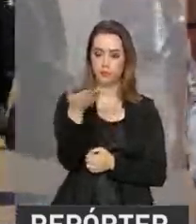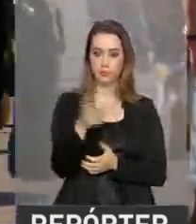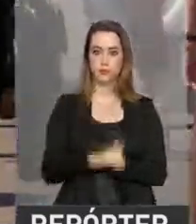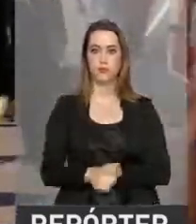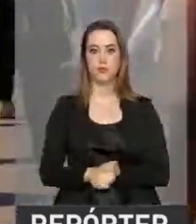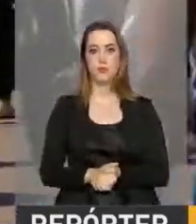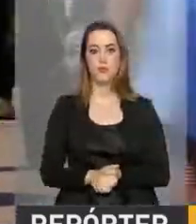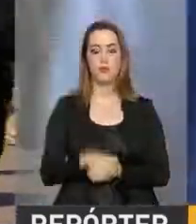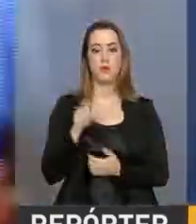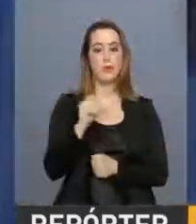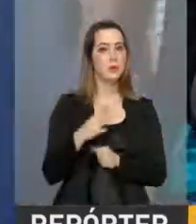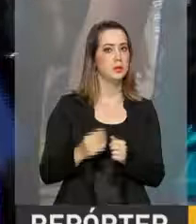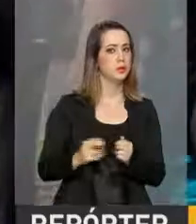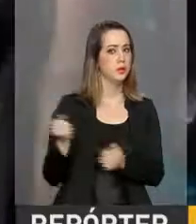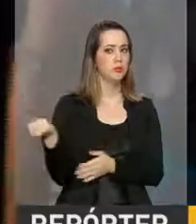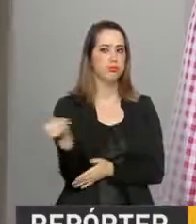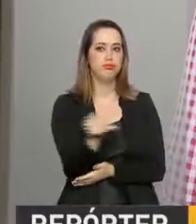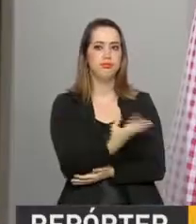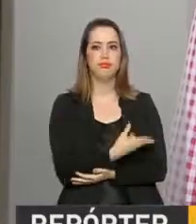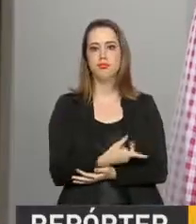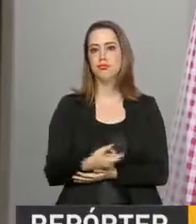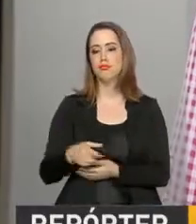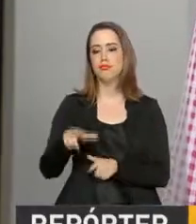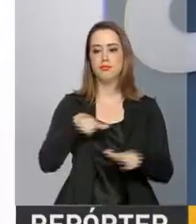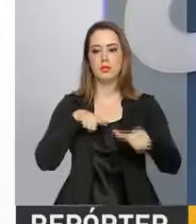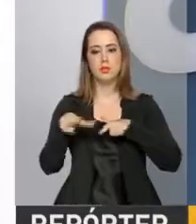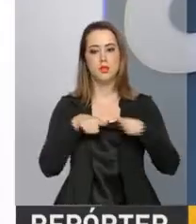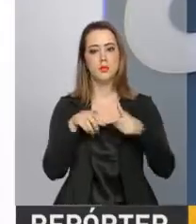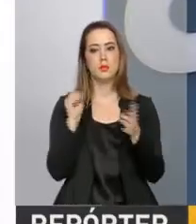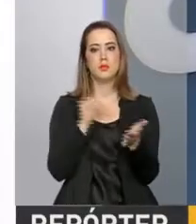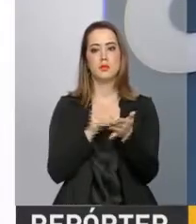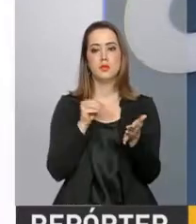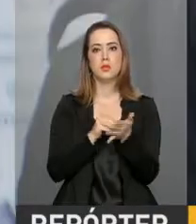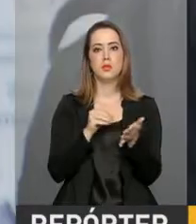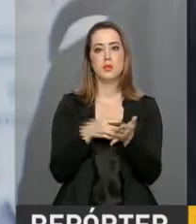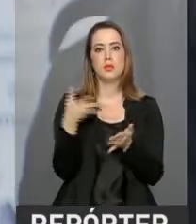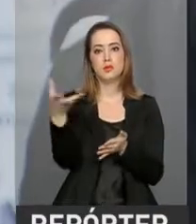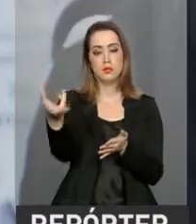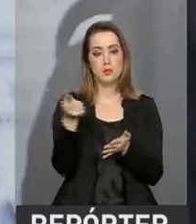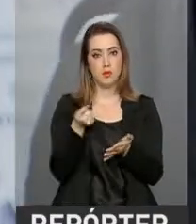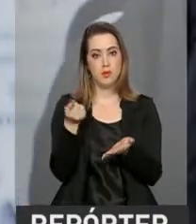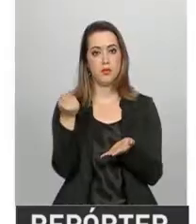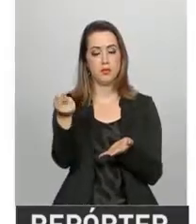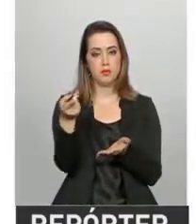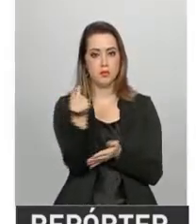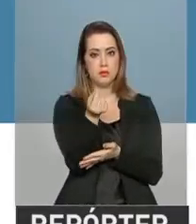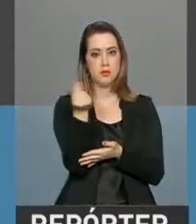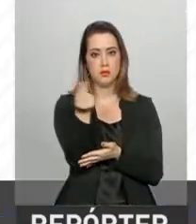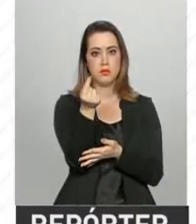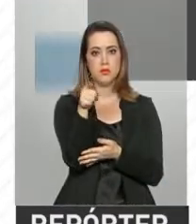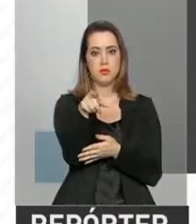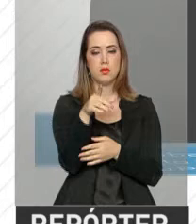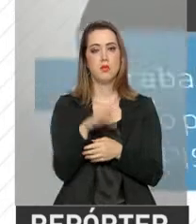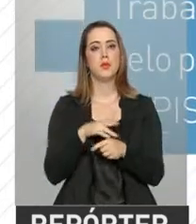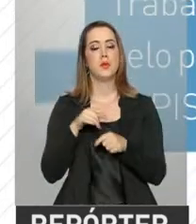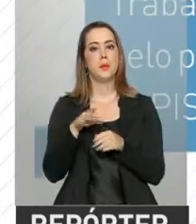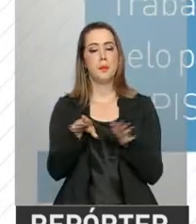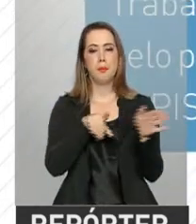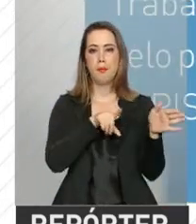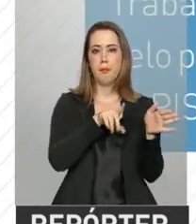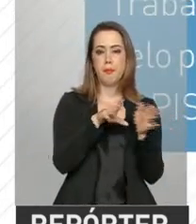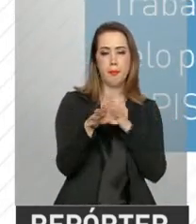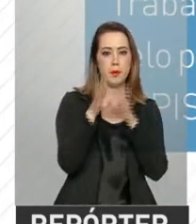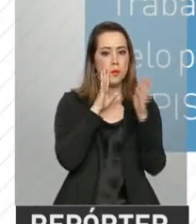de trabalhadores ainda não foram às agências do Banco do Brasil ou Caixa Econômica para receber o valor. Pelas redes sociais,